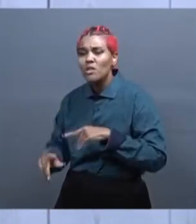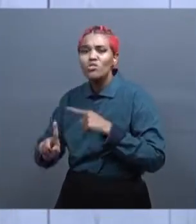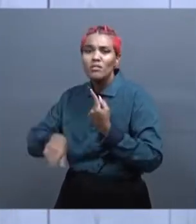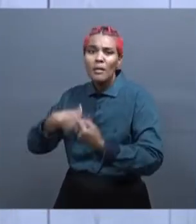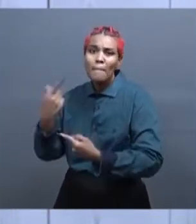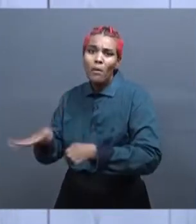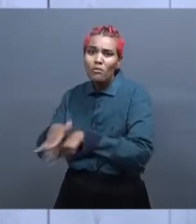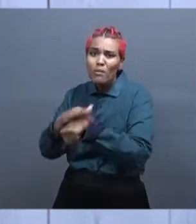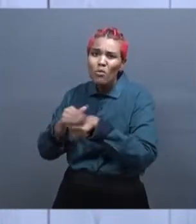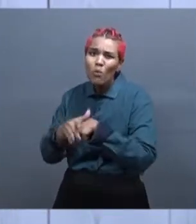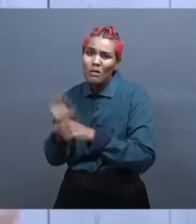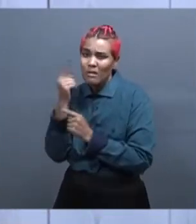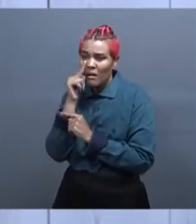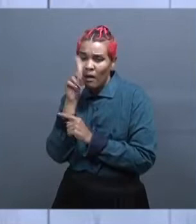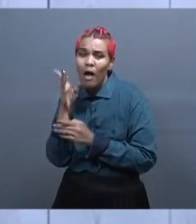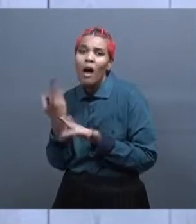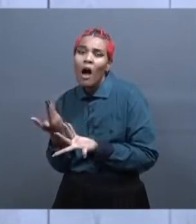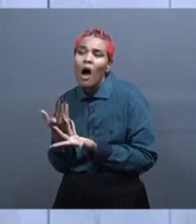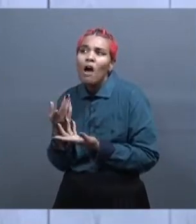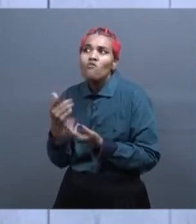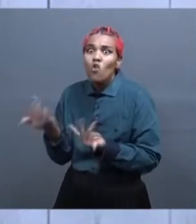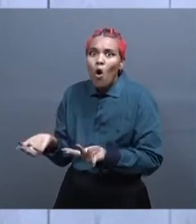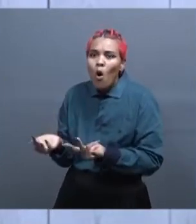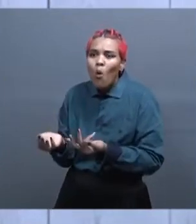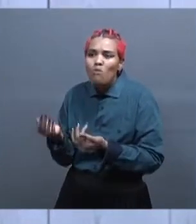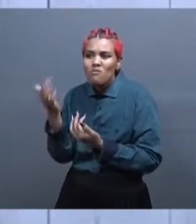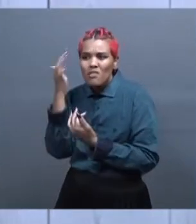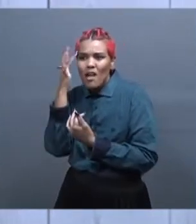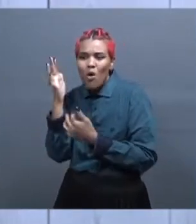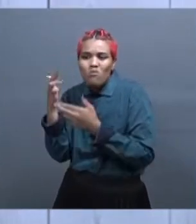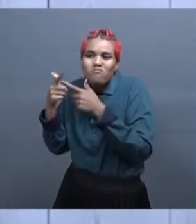doenças graves depois um evento traumático